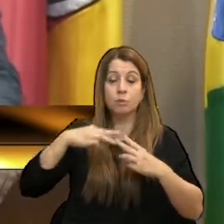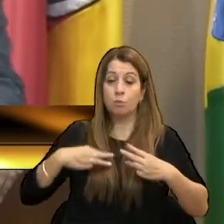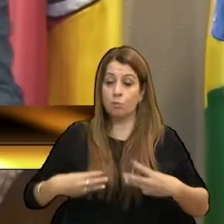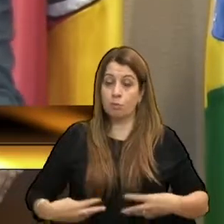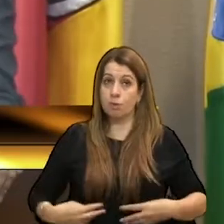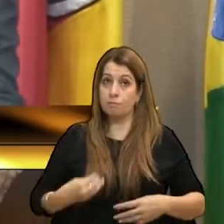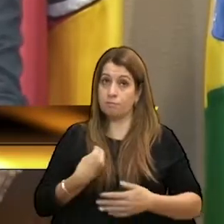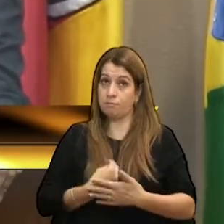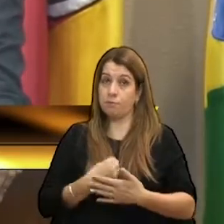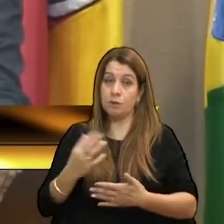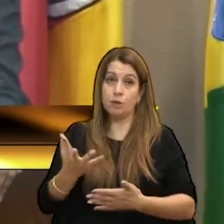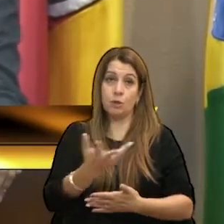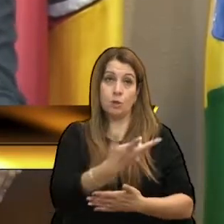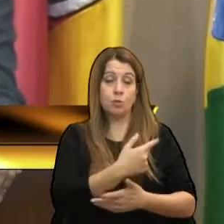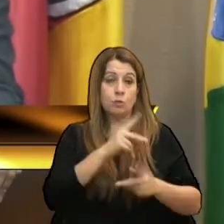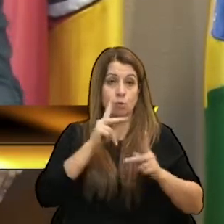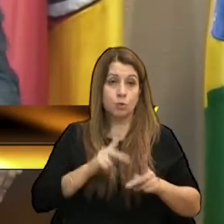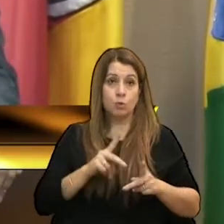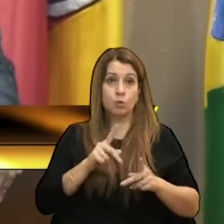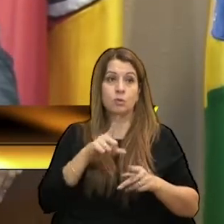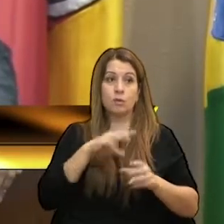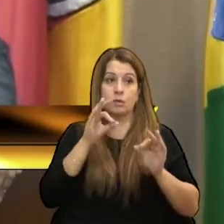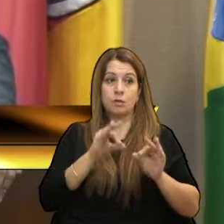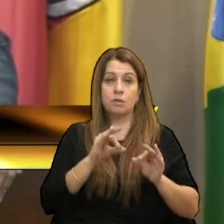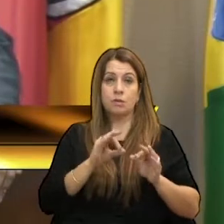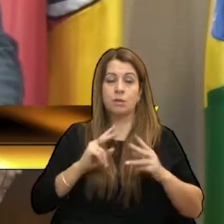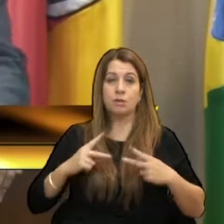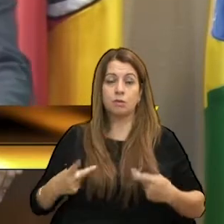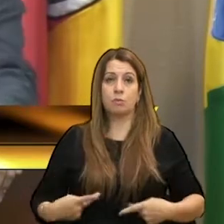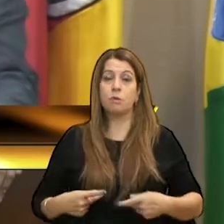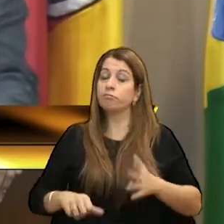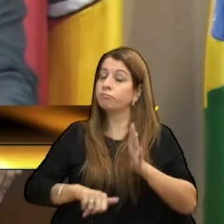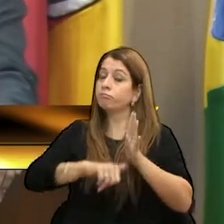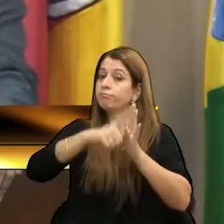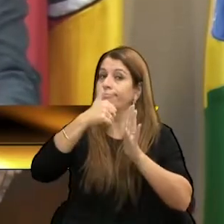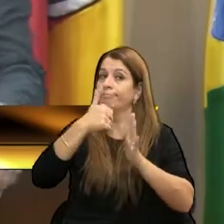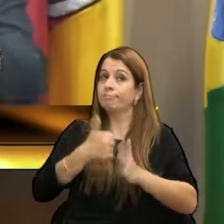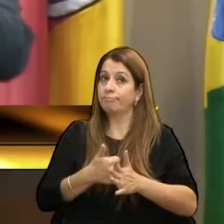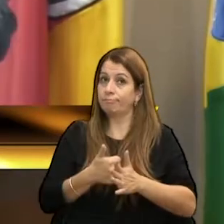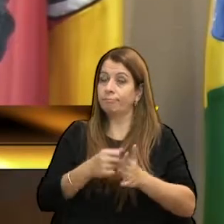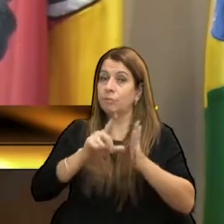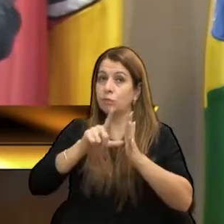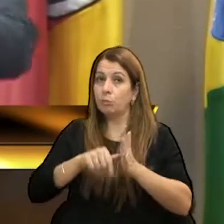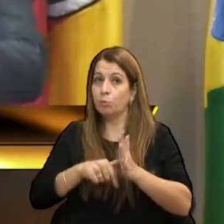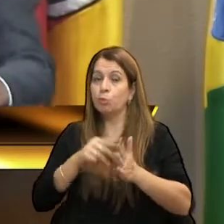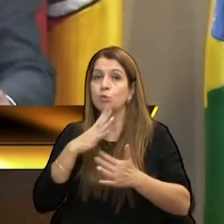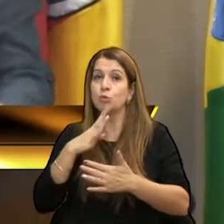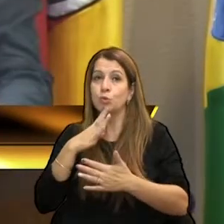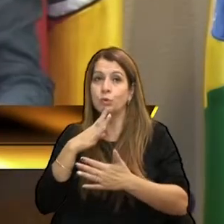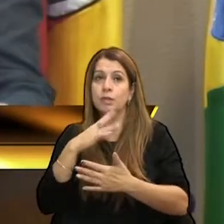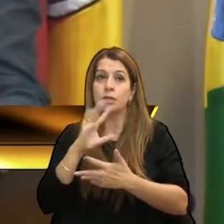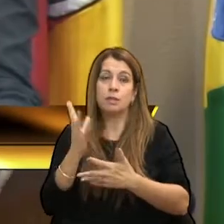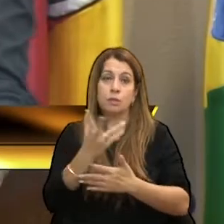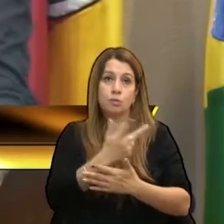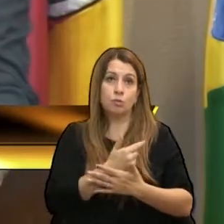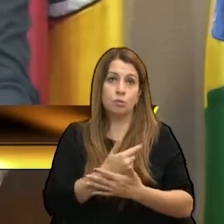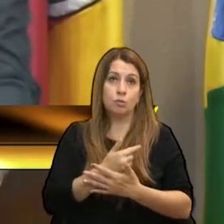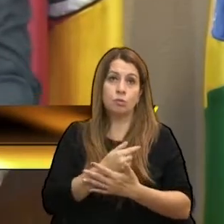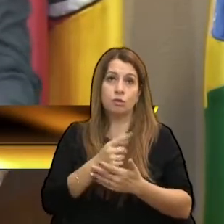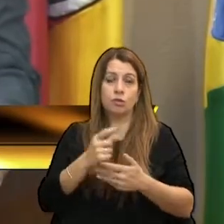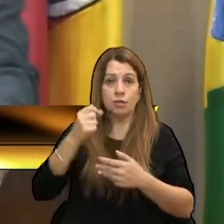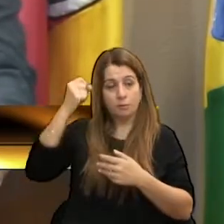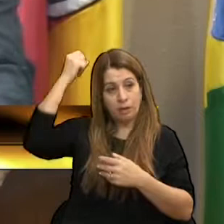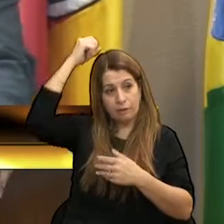vida, que todas essas pessoas certamente são seres humanos muito melhores, depois de conhecer a doutrina espírita, depois de